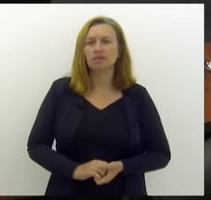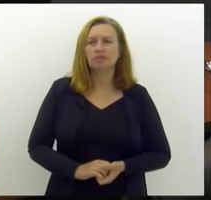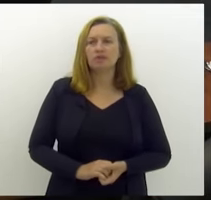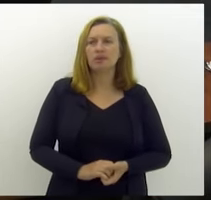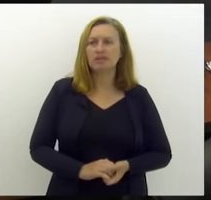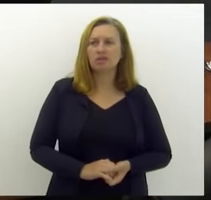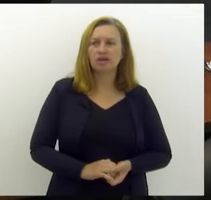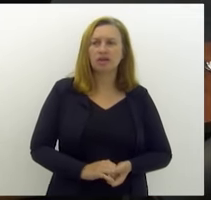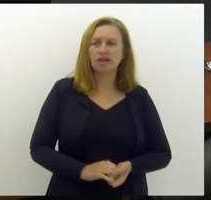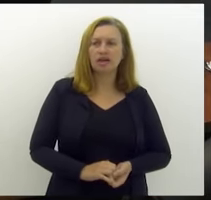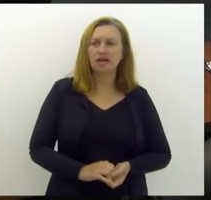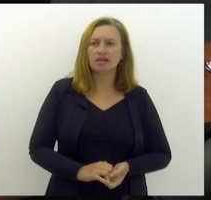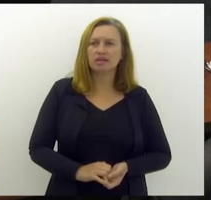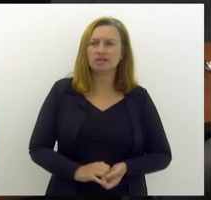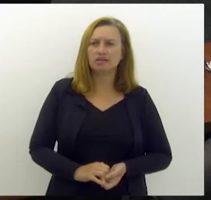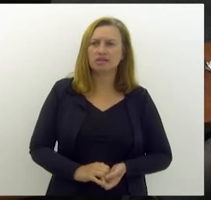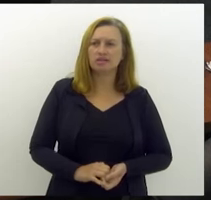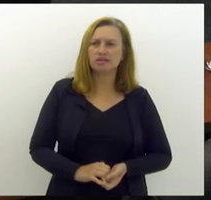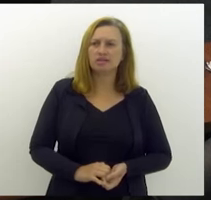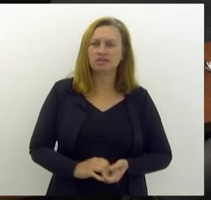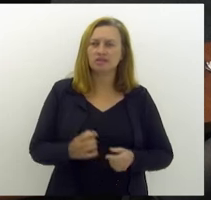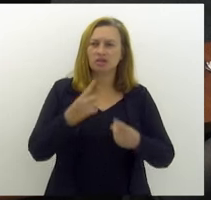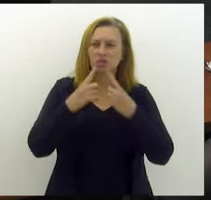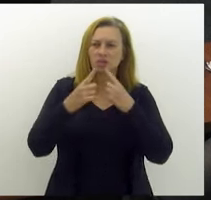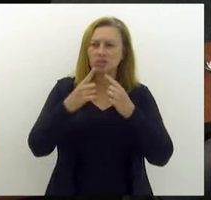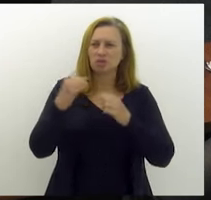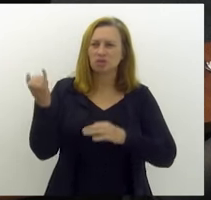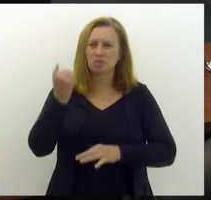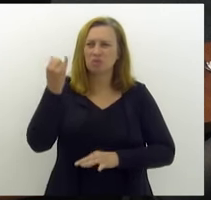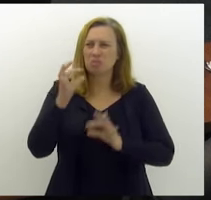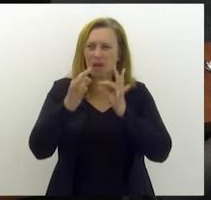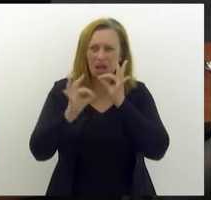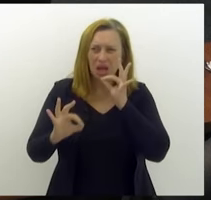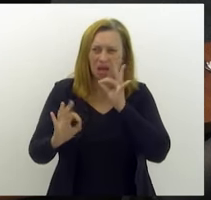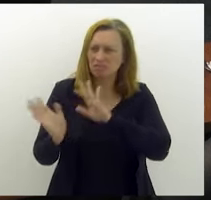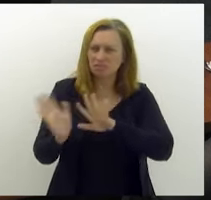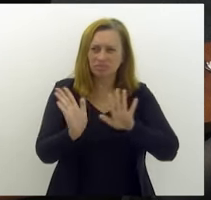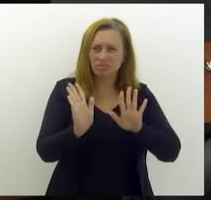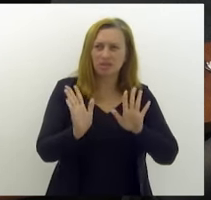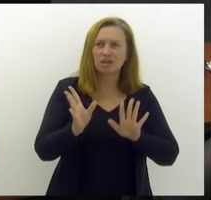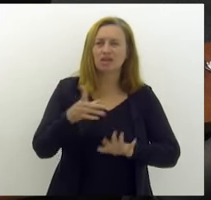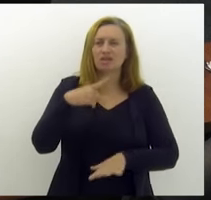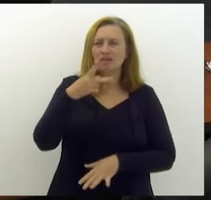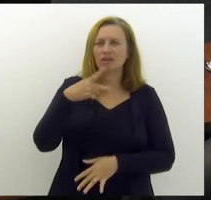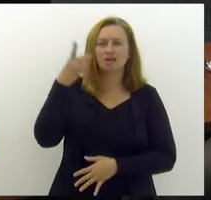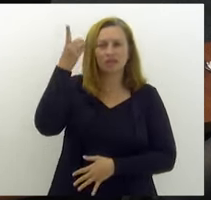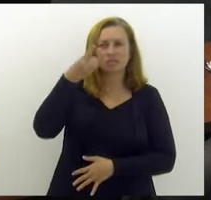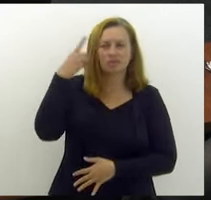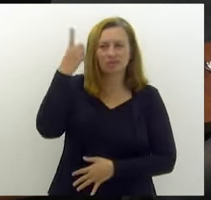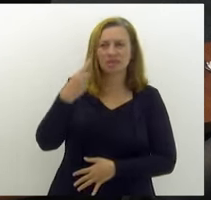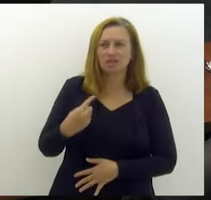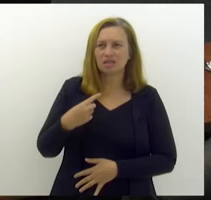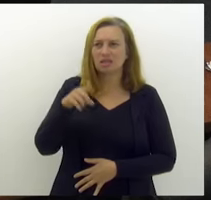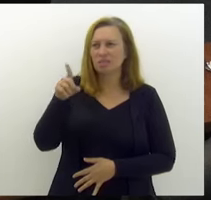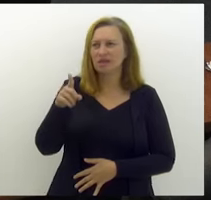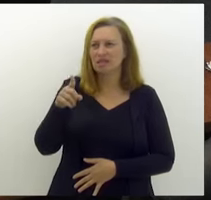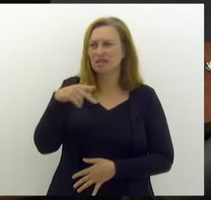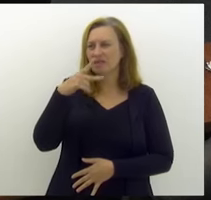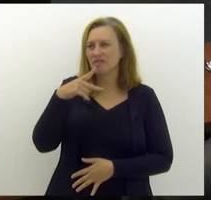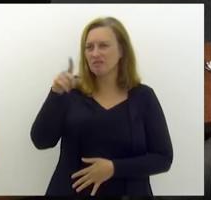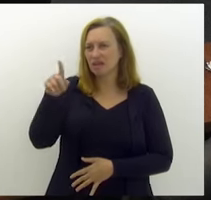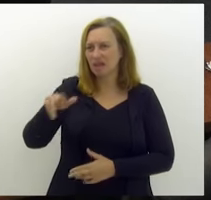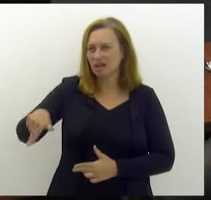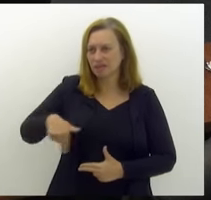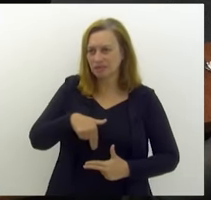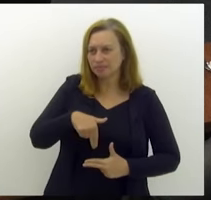Monteiro sei que a gente tá numa discussão importante não vou me alongar tinha falado com a deputada Dani que vai falar agora mas até antes da deputada se dirigir ao